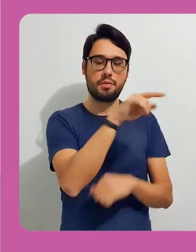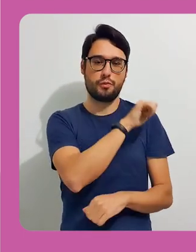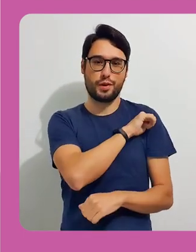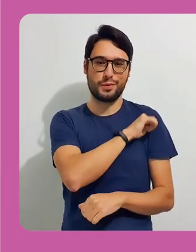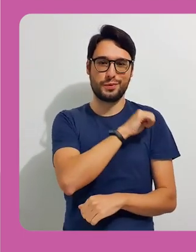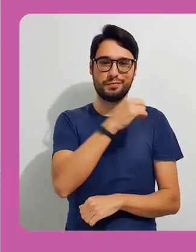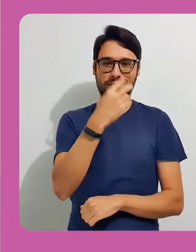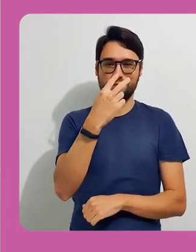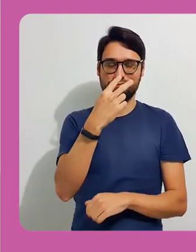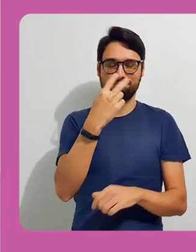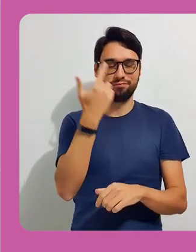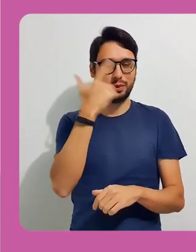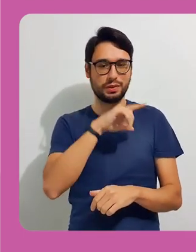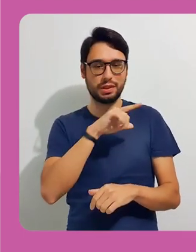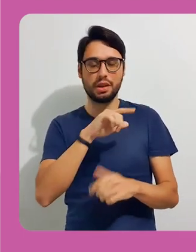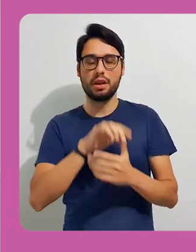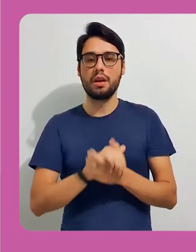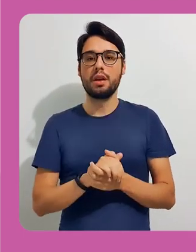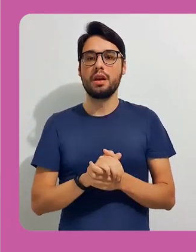lá